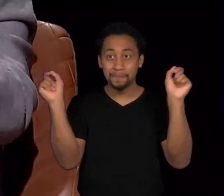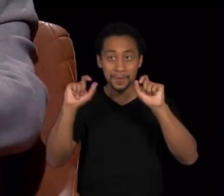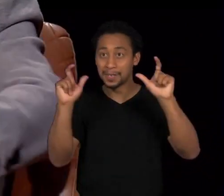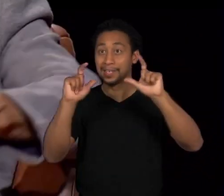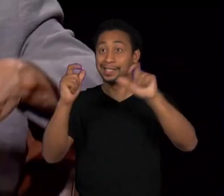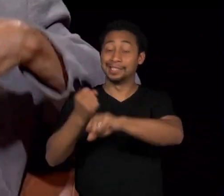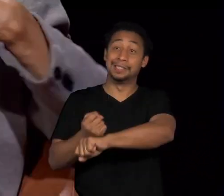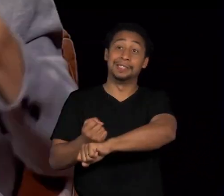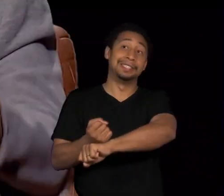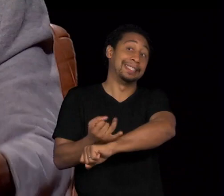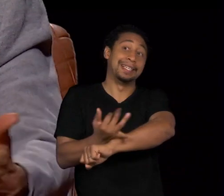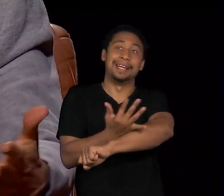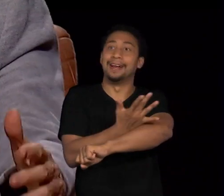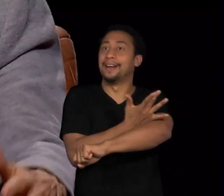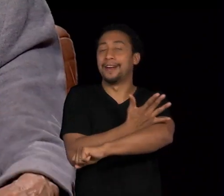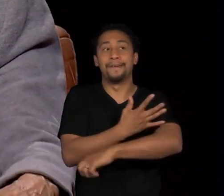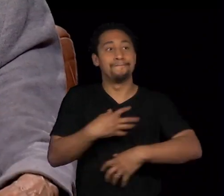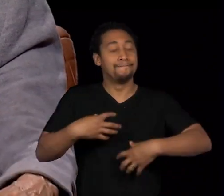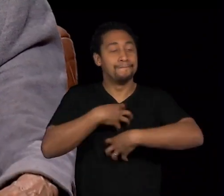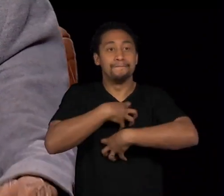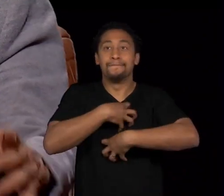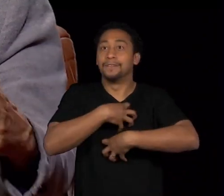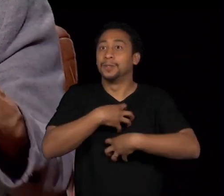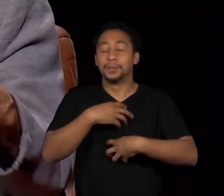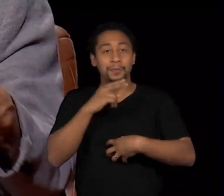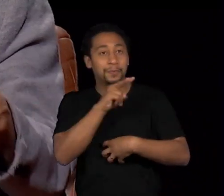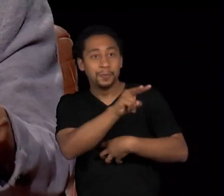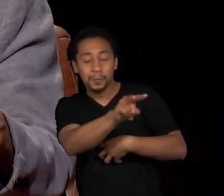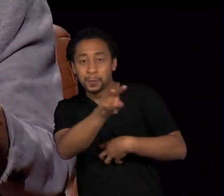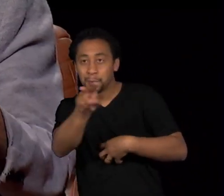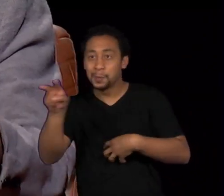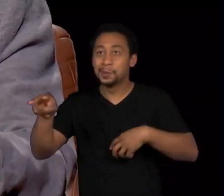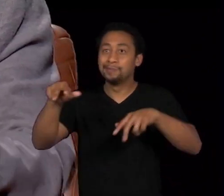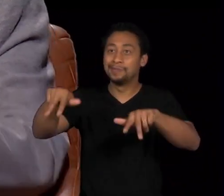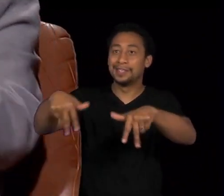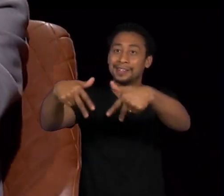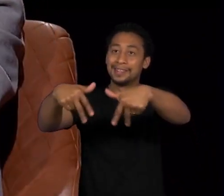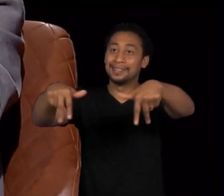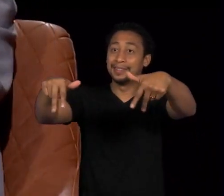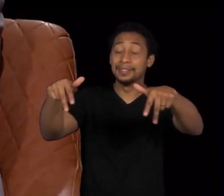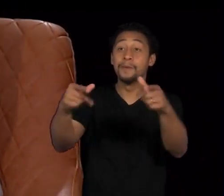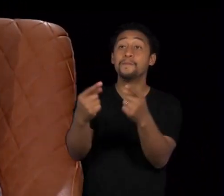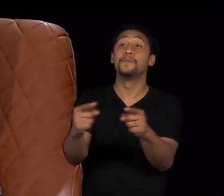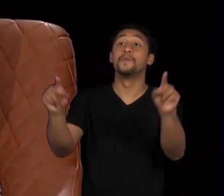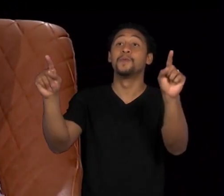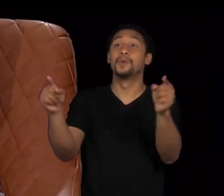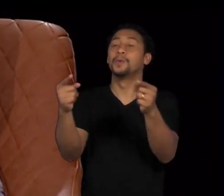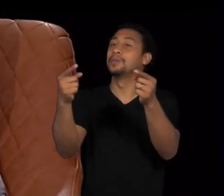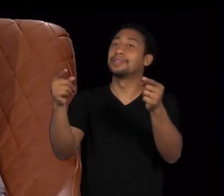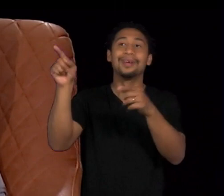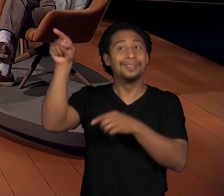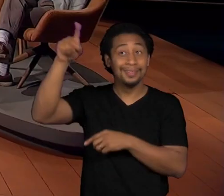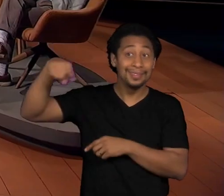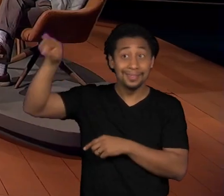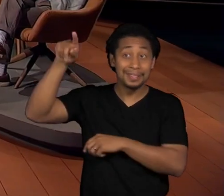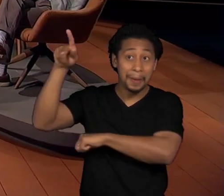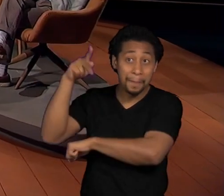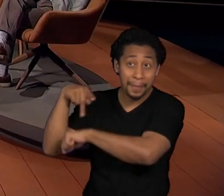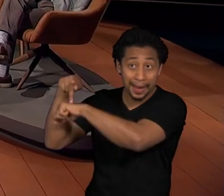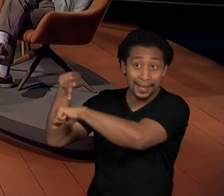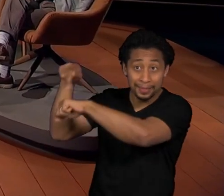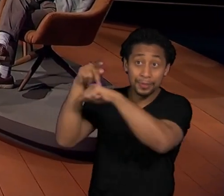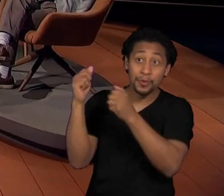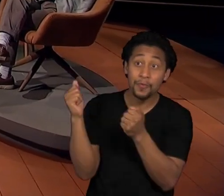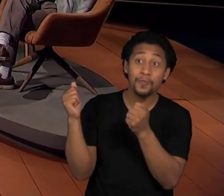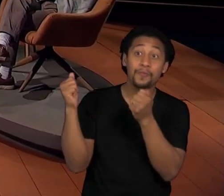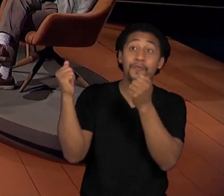emocional sensorial nas pessoas que faz com que a música da gente seja muito bem recebida é como se ela tivesse